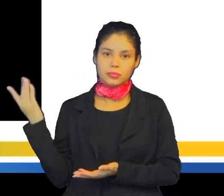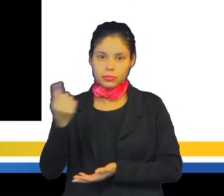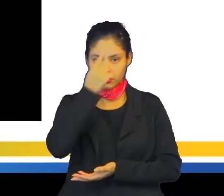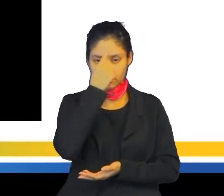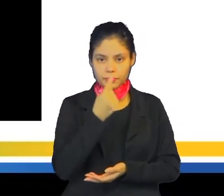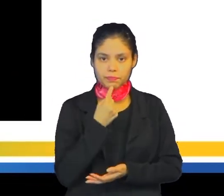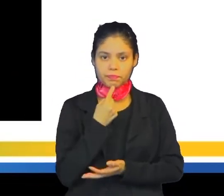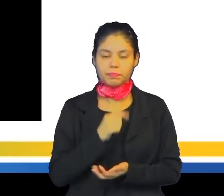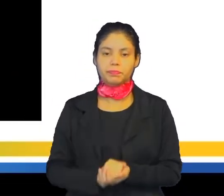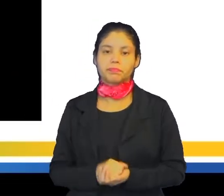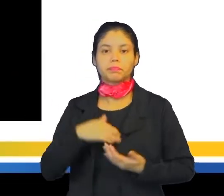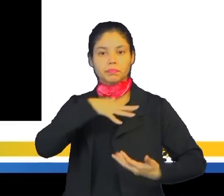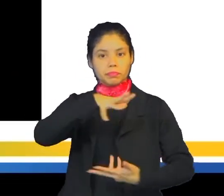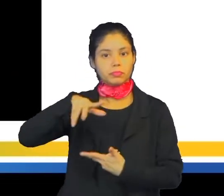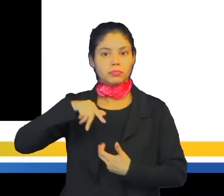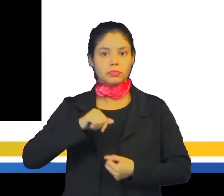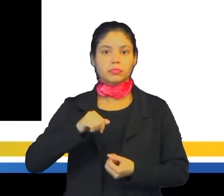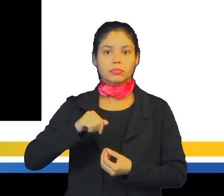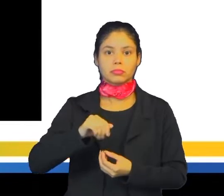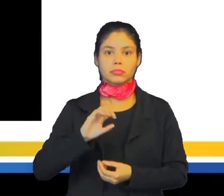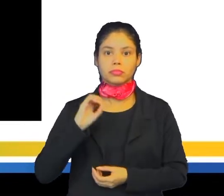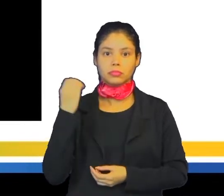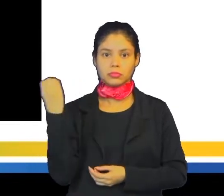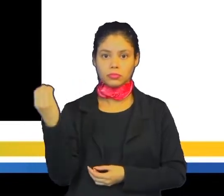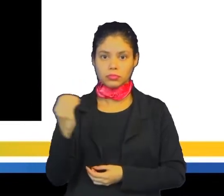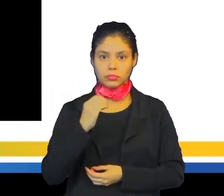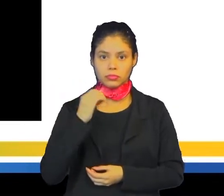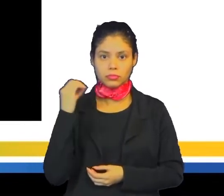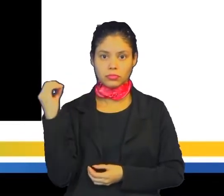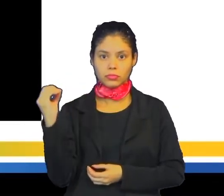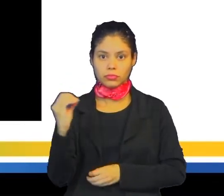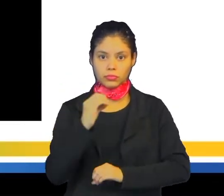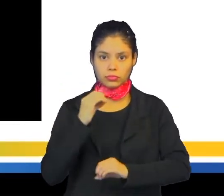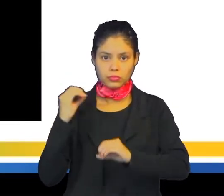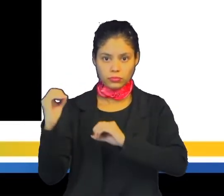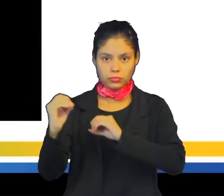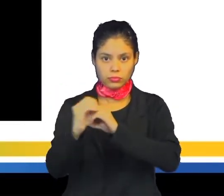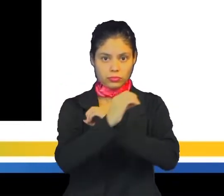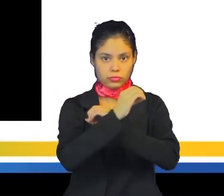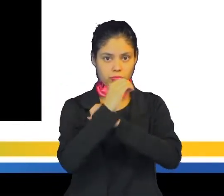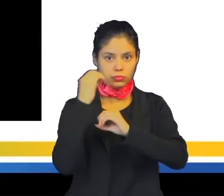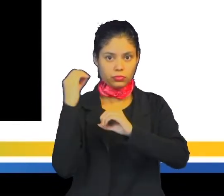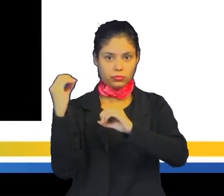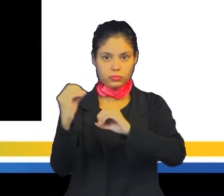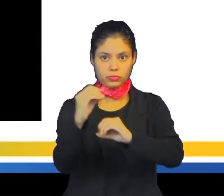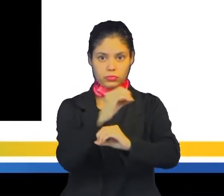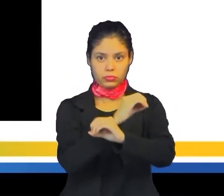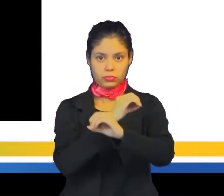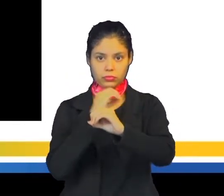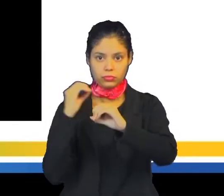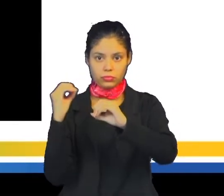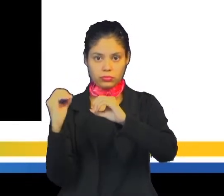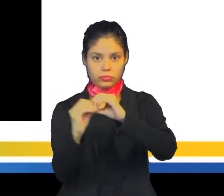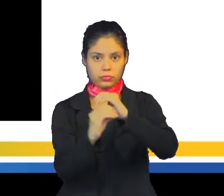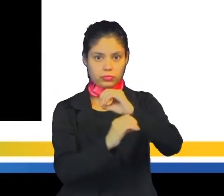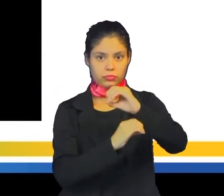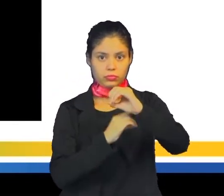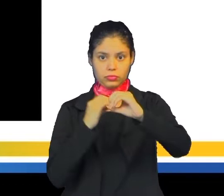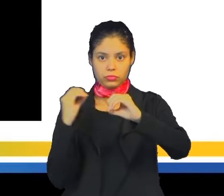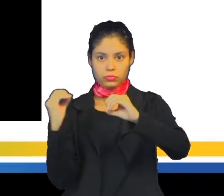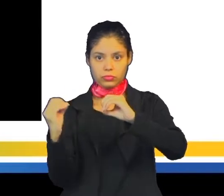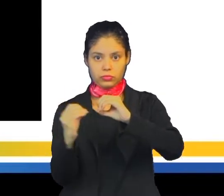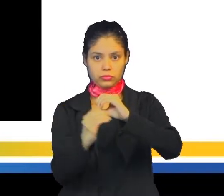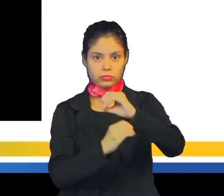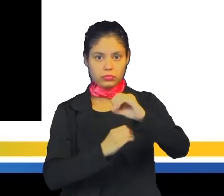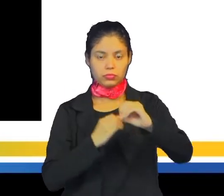na figura a terra ela tá girando aí em torno do seu próprio eixo quando ela gira em torno do seu próprio ex Então ela